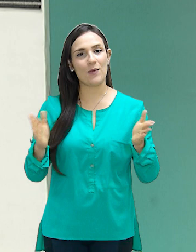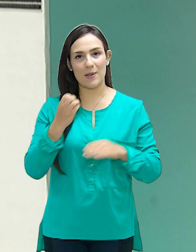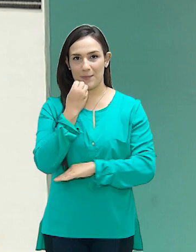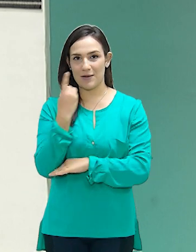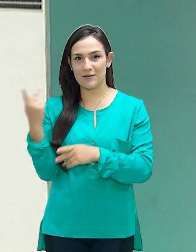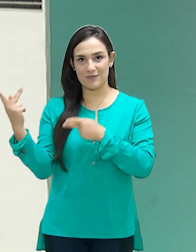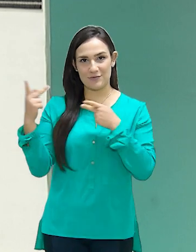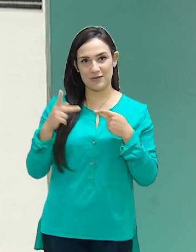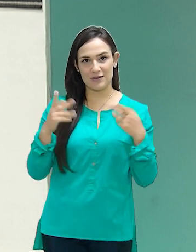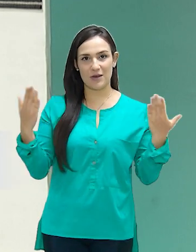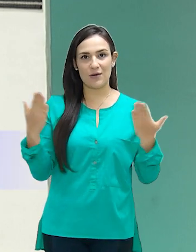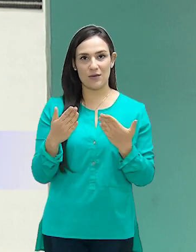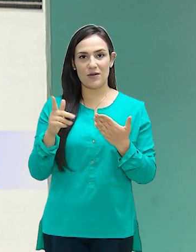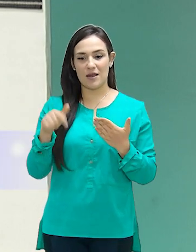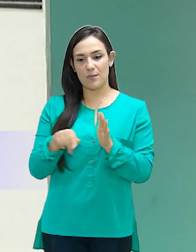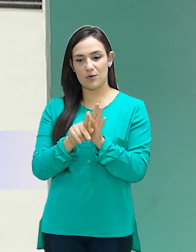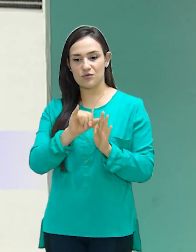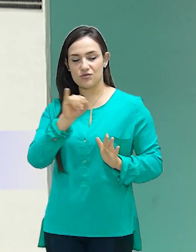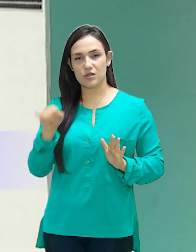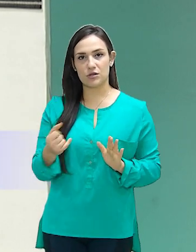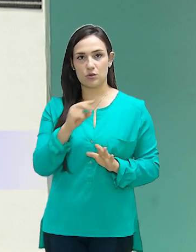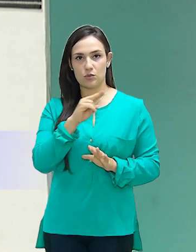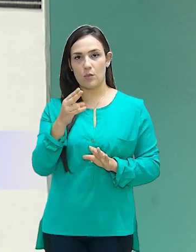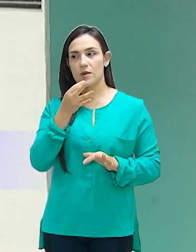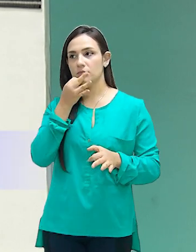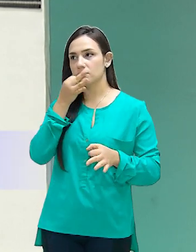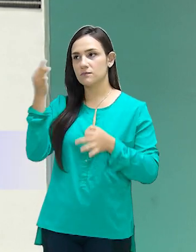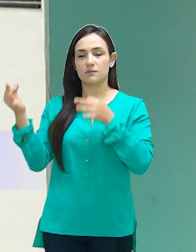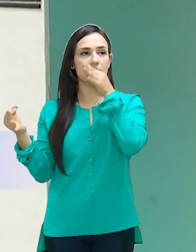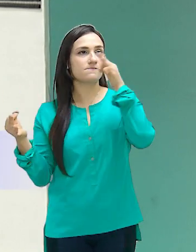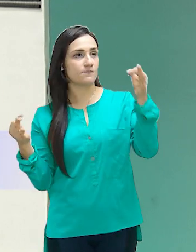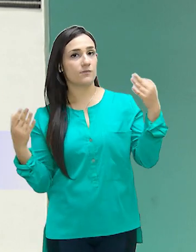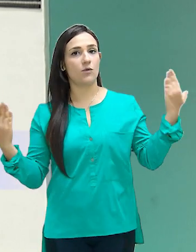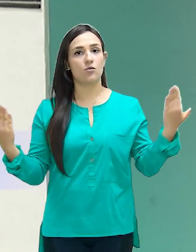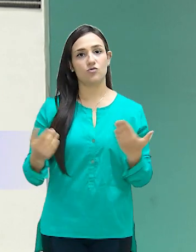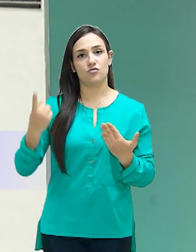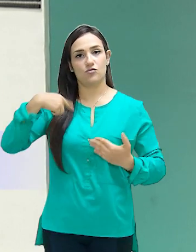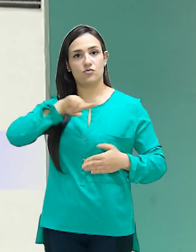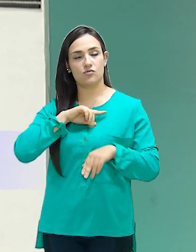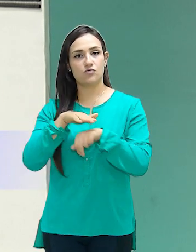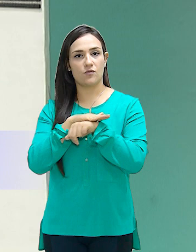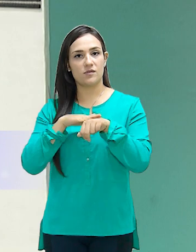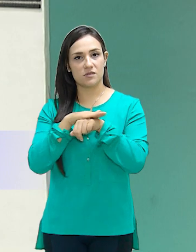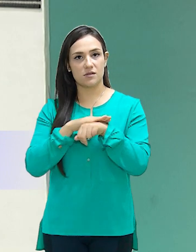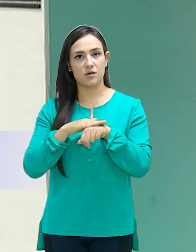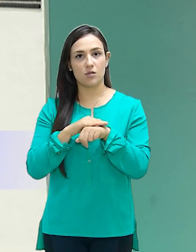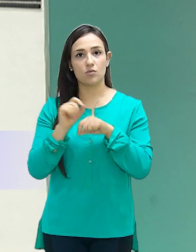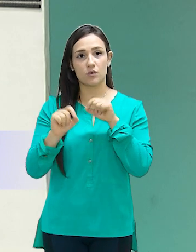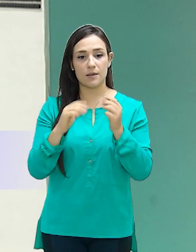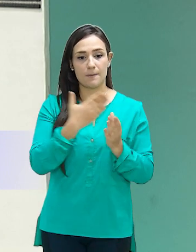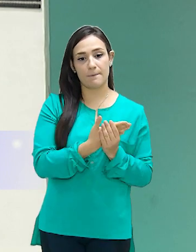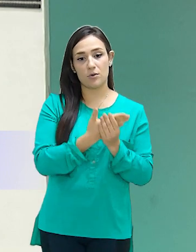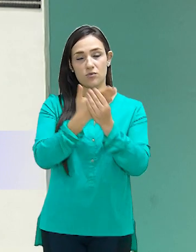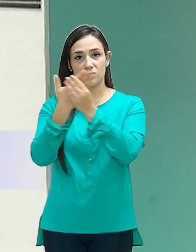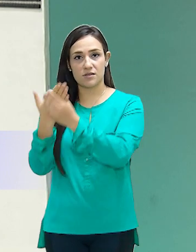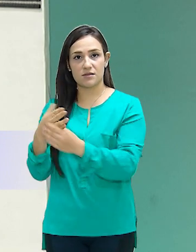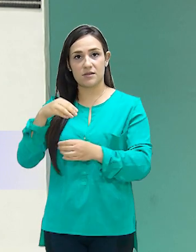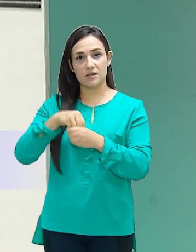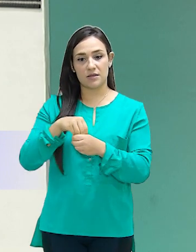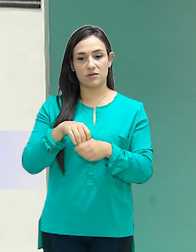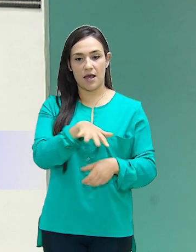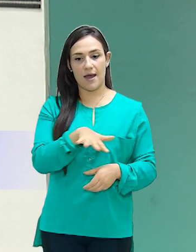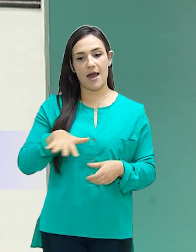Olá, sejam bem-vindos ao programa Considerações. Nessa edição, vamos falar sobre processos julgados na vara de